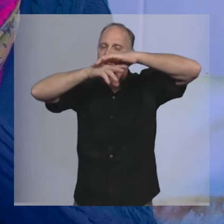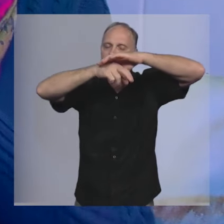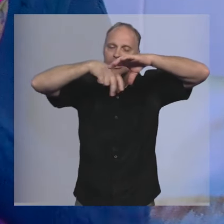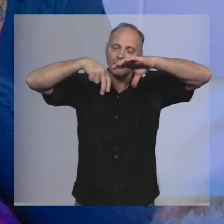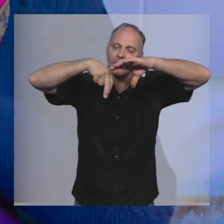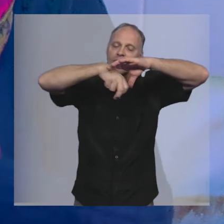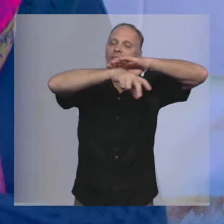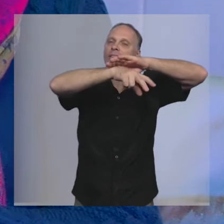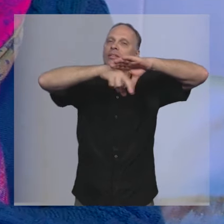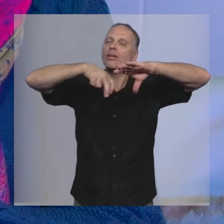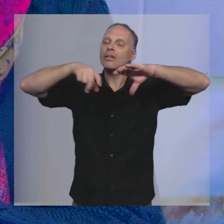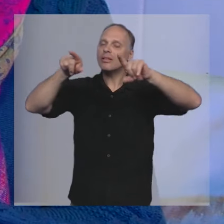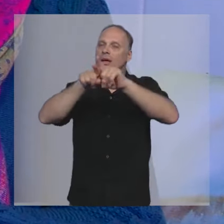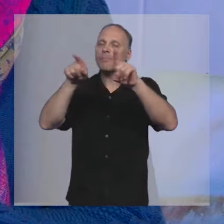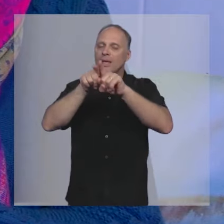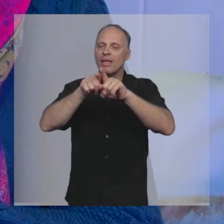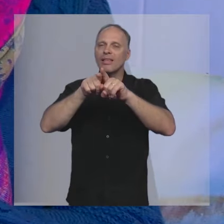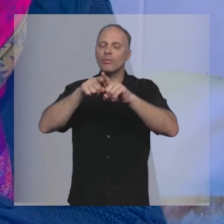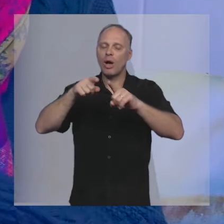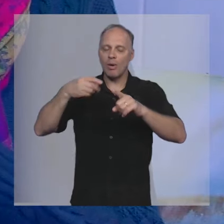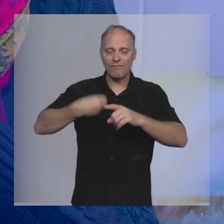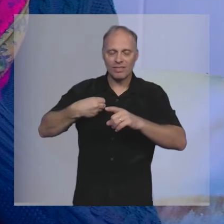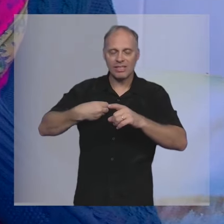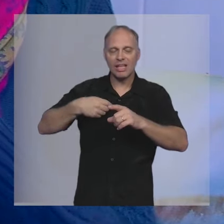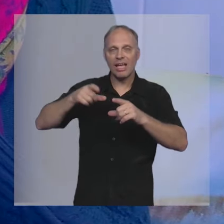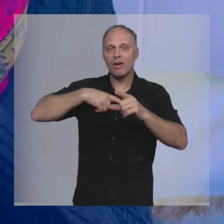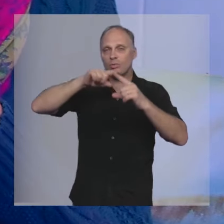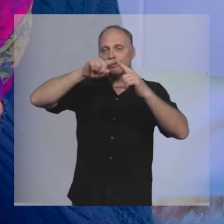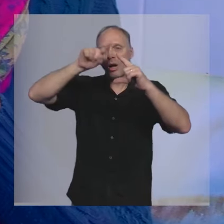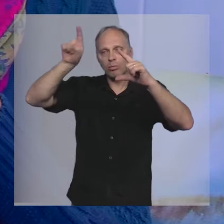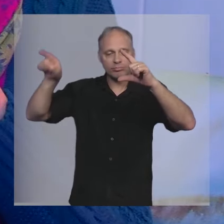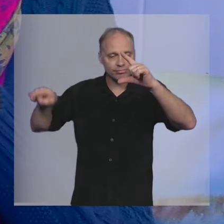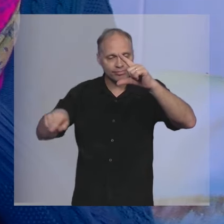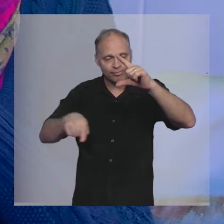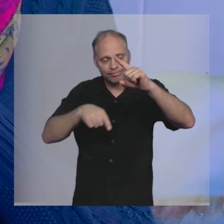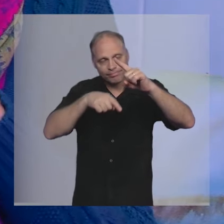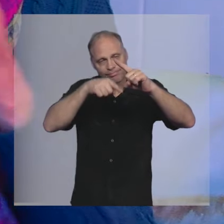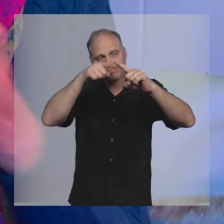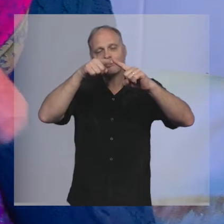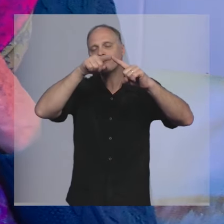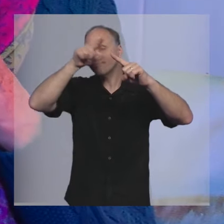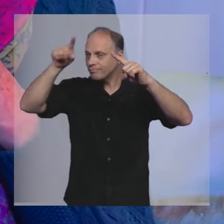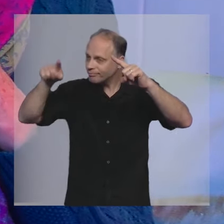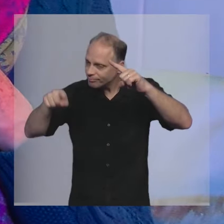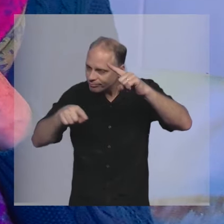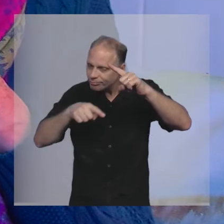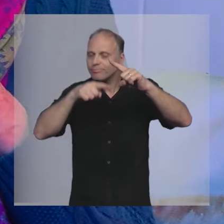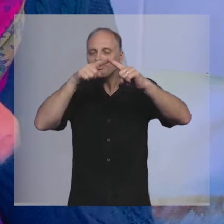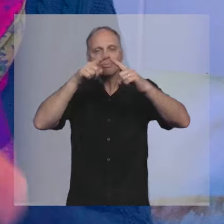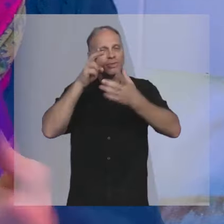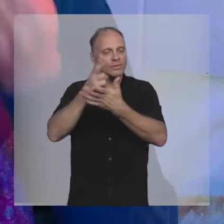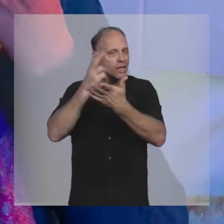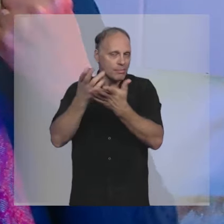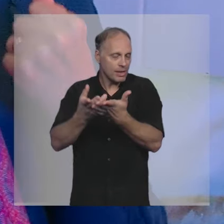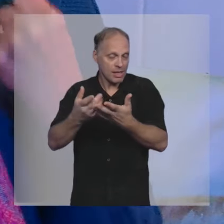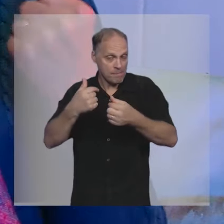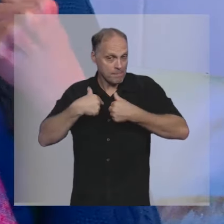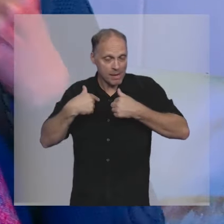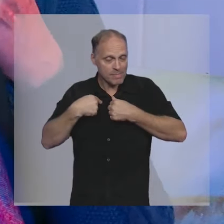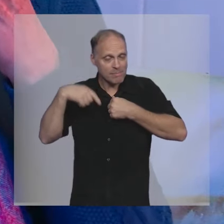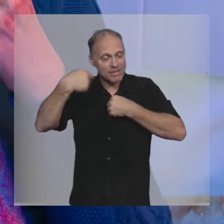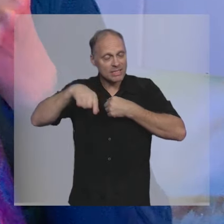séries também fecham ciclos, né? Então isso é uma coisa, para mim, eu tenho que